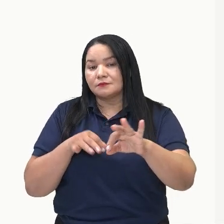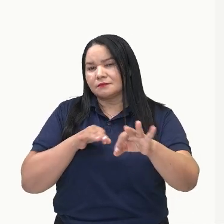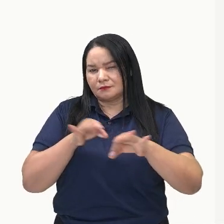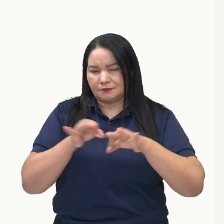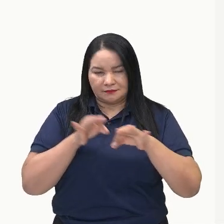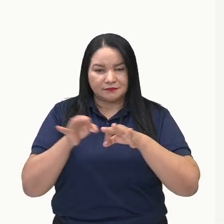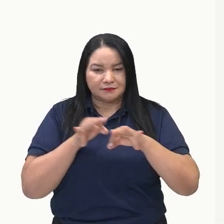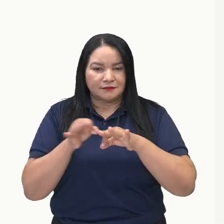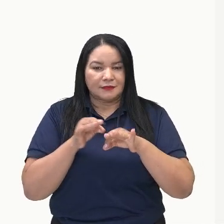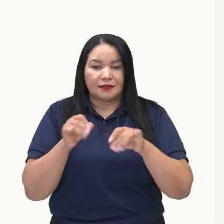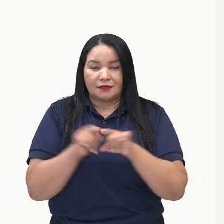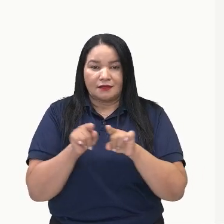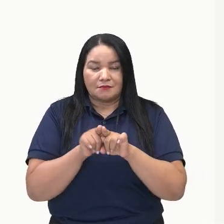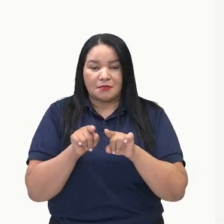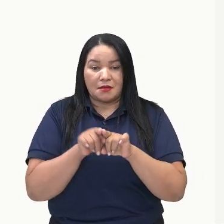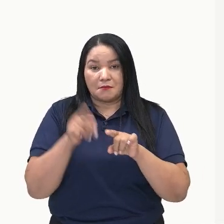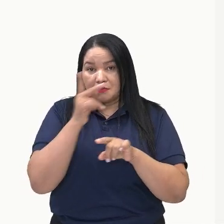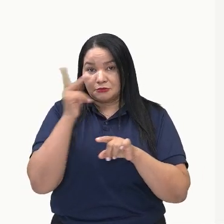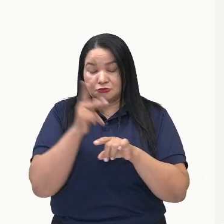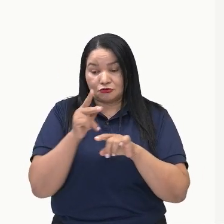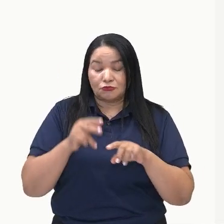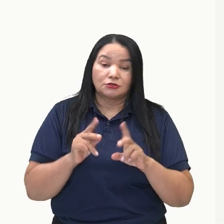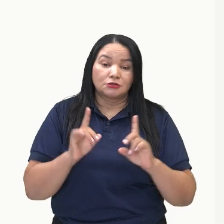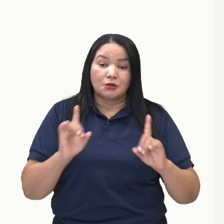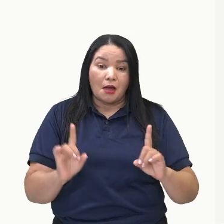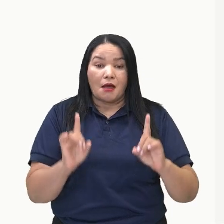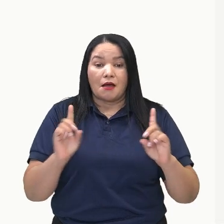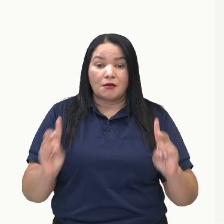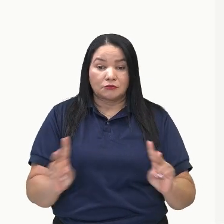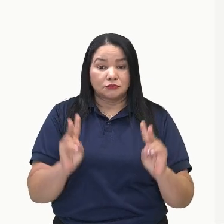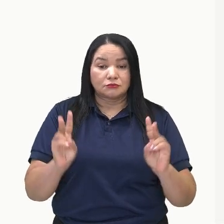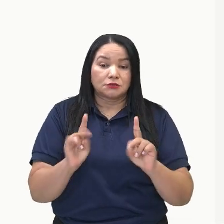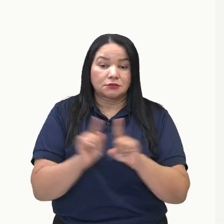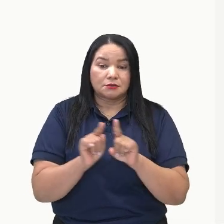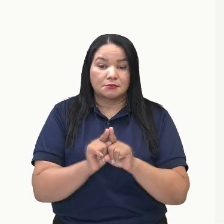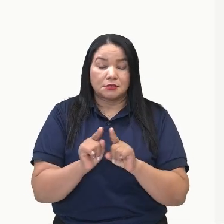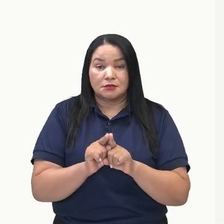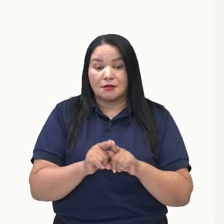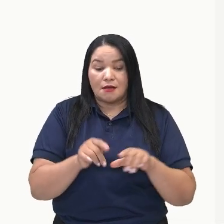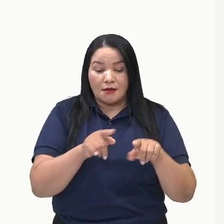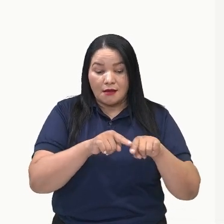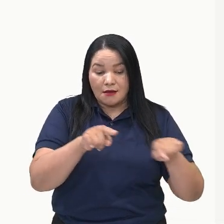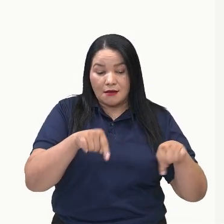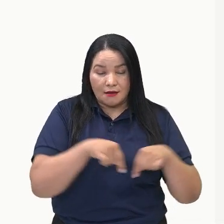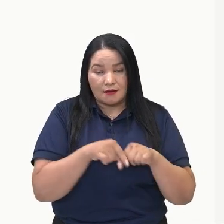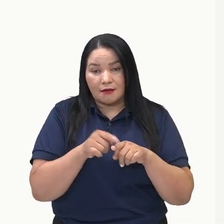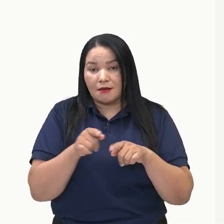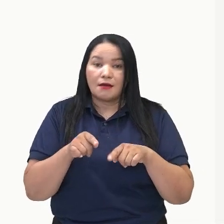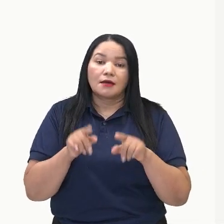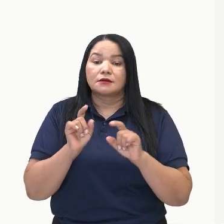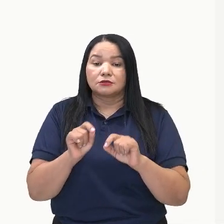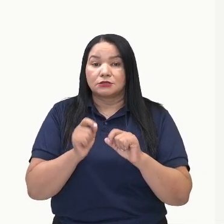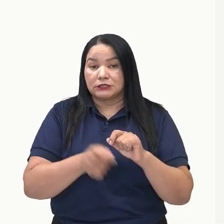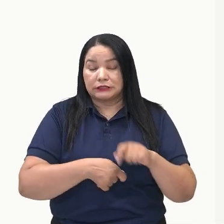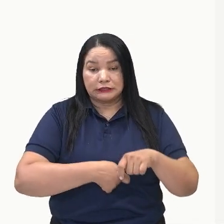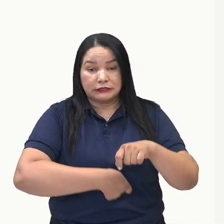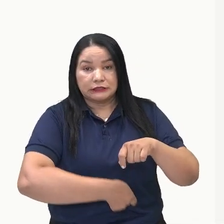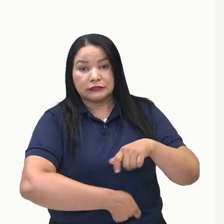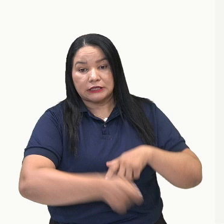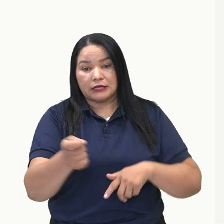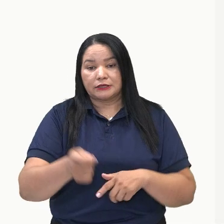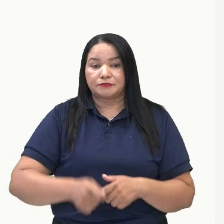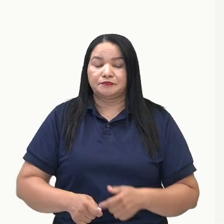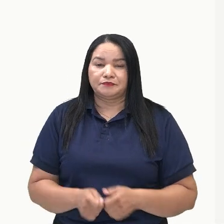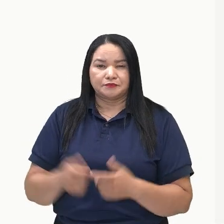né, as pessoas, e aqui a área de saque. Perfeito? Agora com mais clareza, com visual, acredito que fica mais fácil de a gente